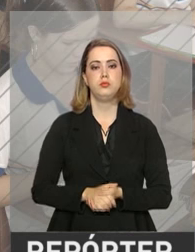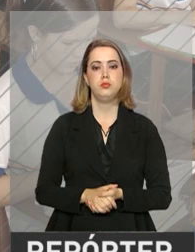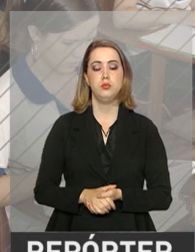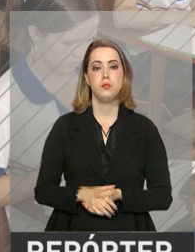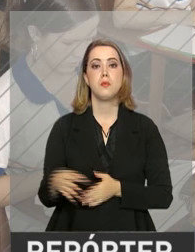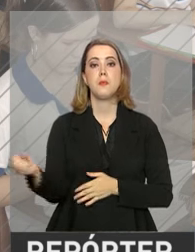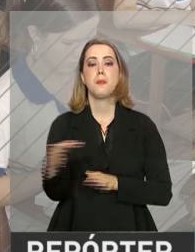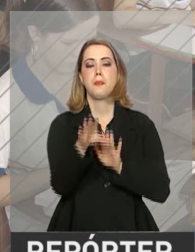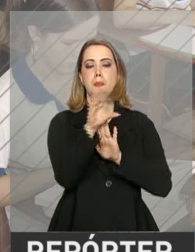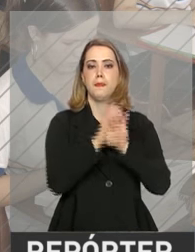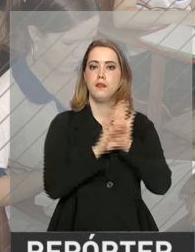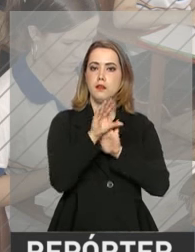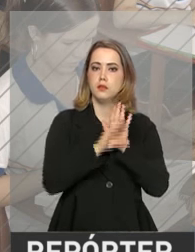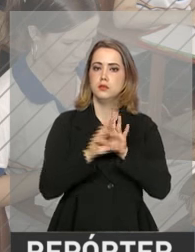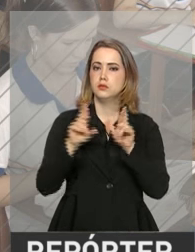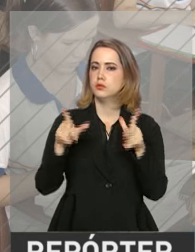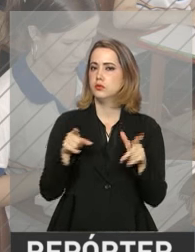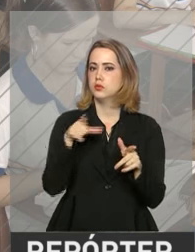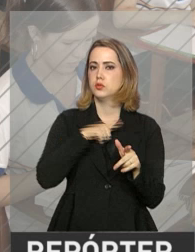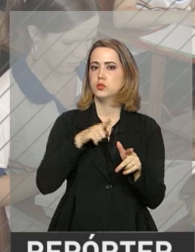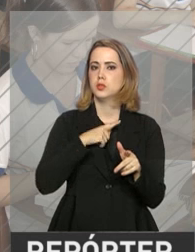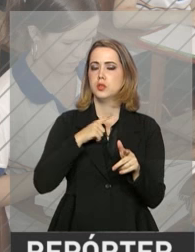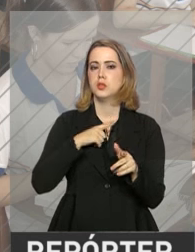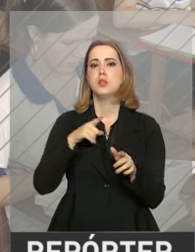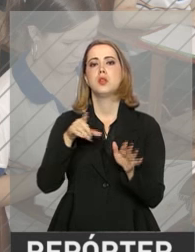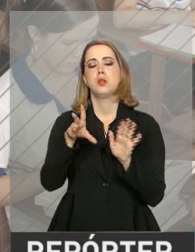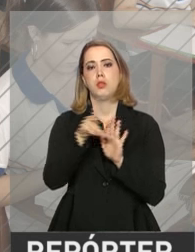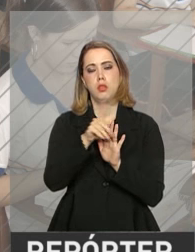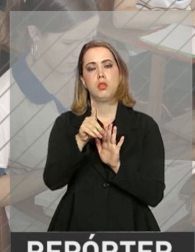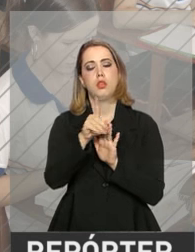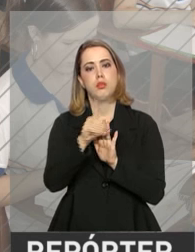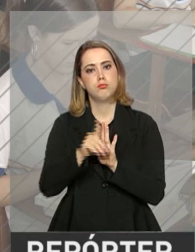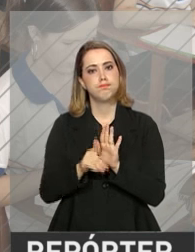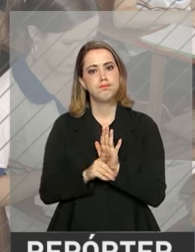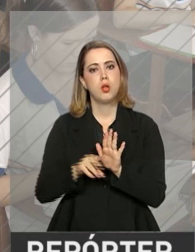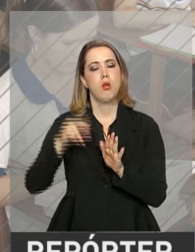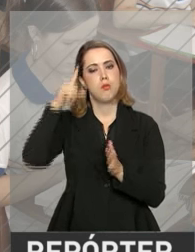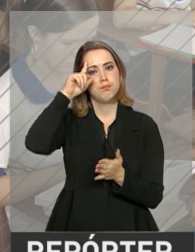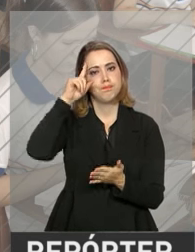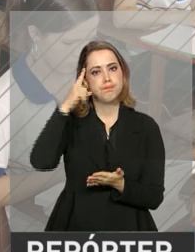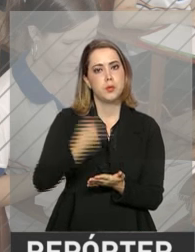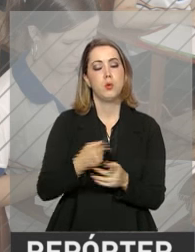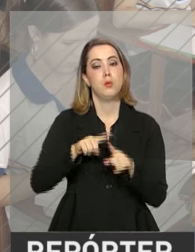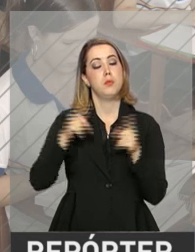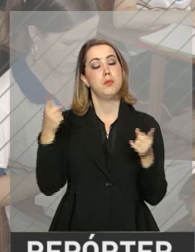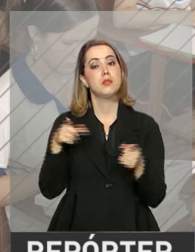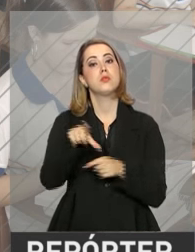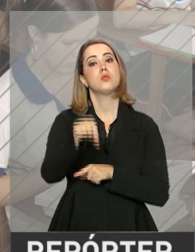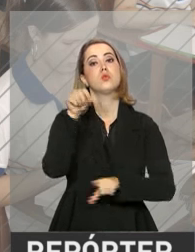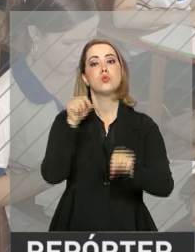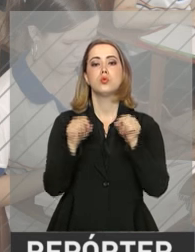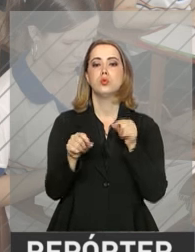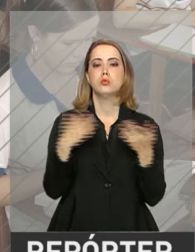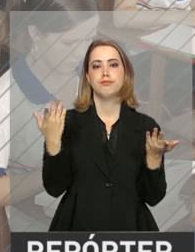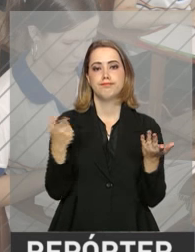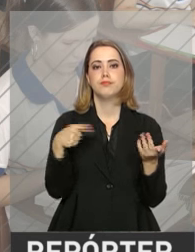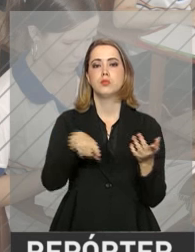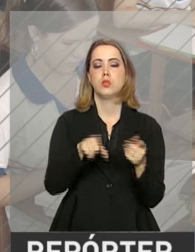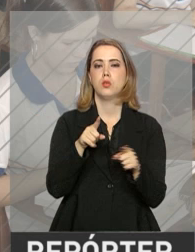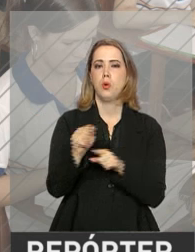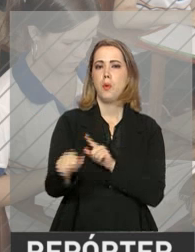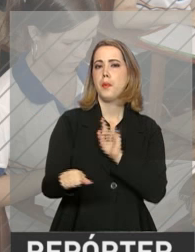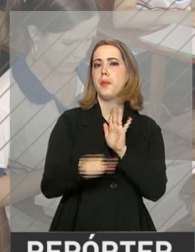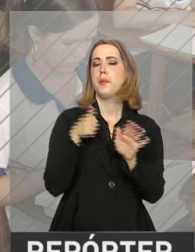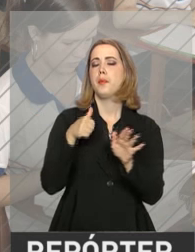ensino médio será flexível com disciplinas obrigatórias e opcionais na prática o currículo será o mesmo para todos os alunos no